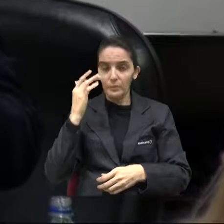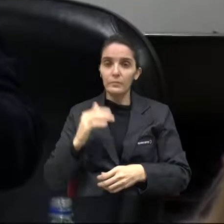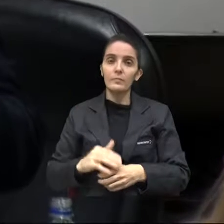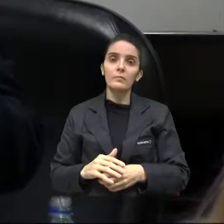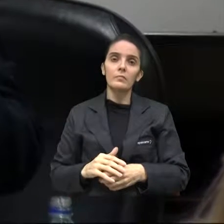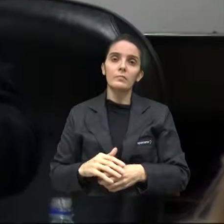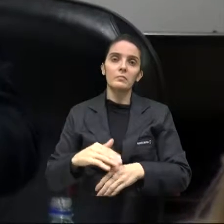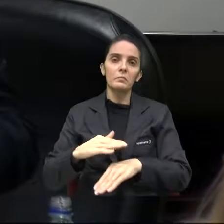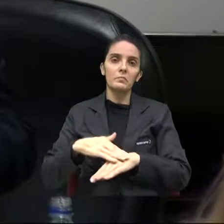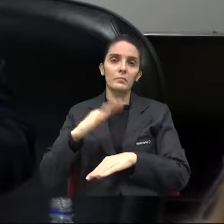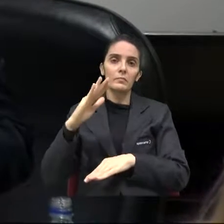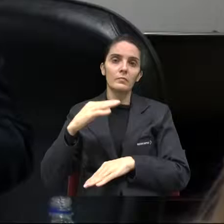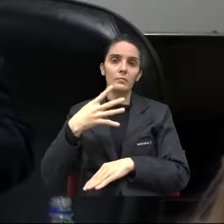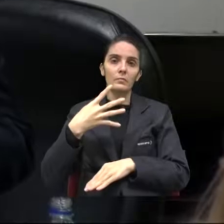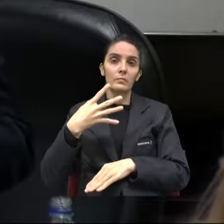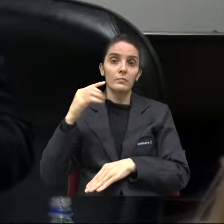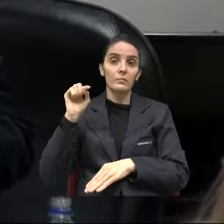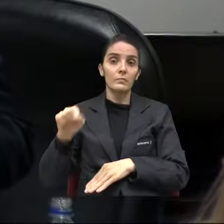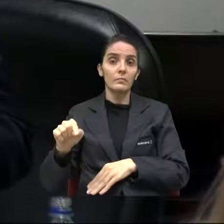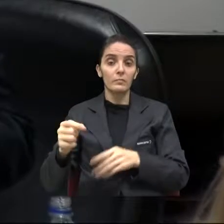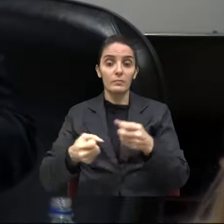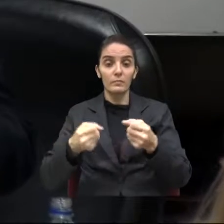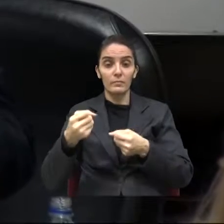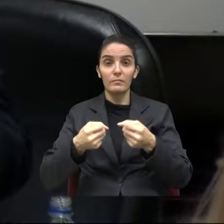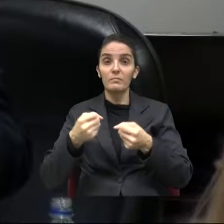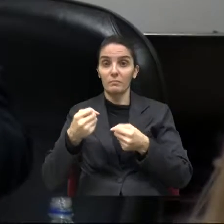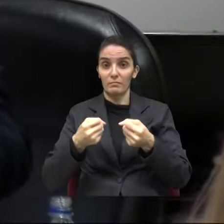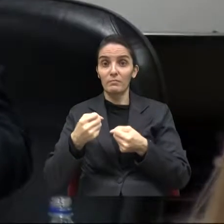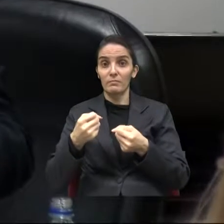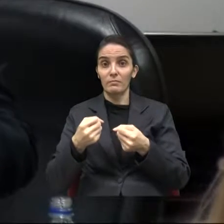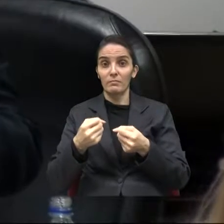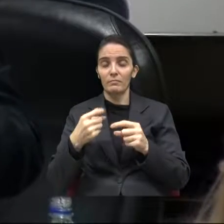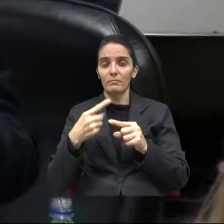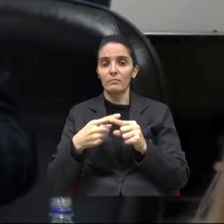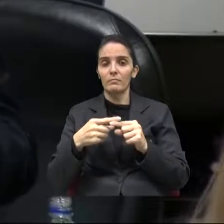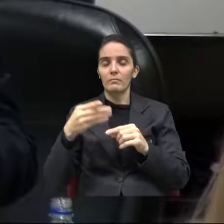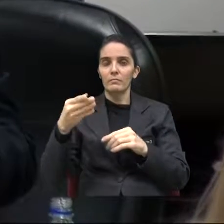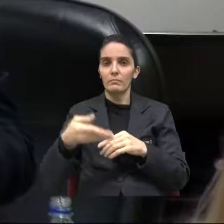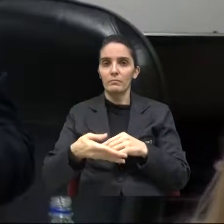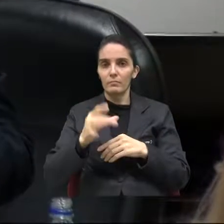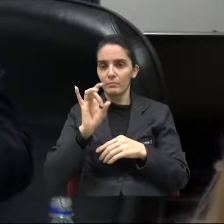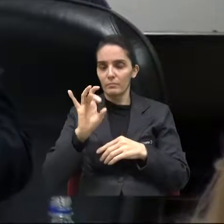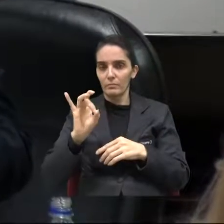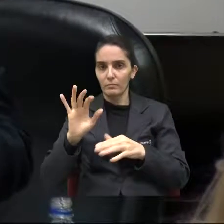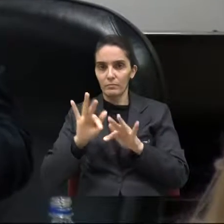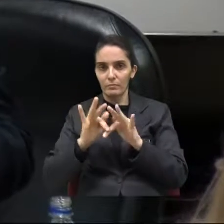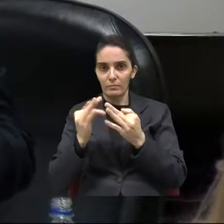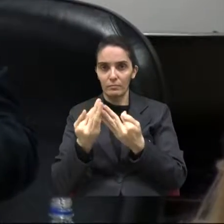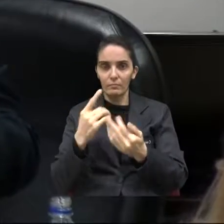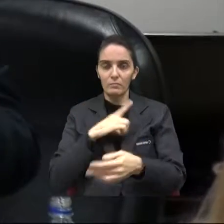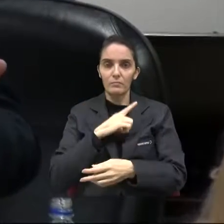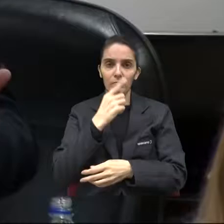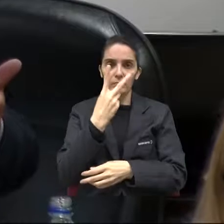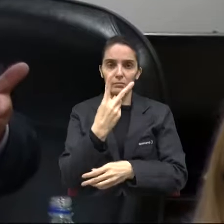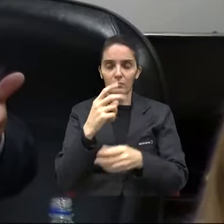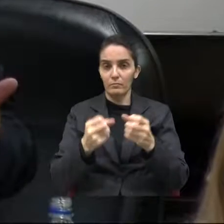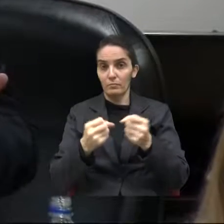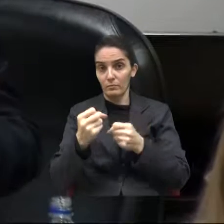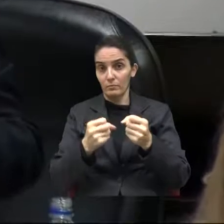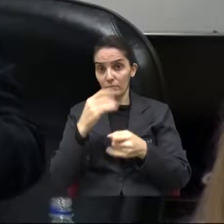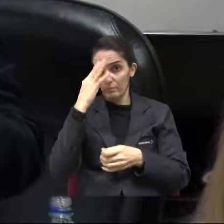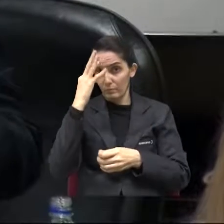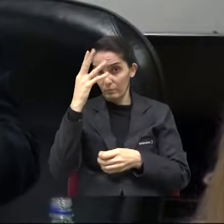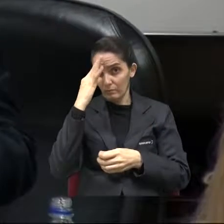mais 4.000 automóveis. Porque hoje as famílias, cada família já tem 2 automóveis. Imagine